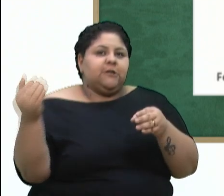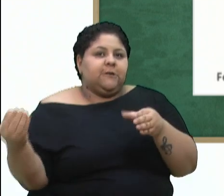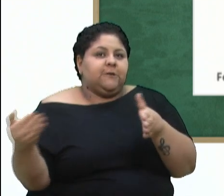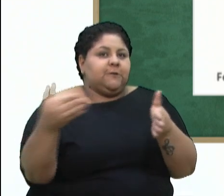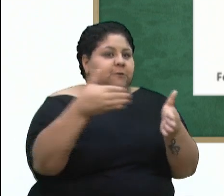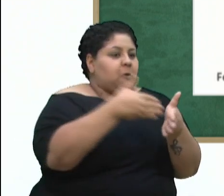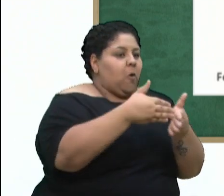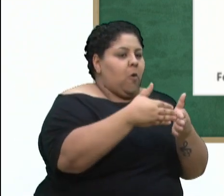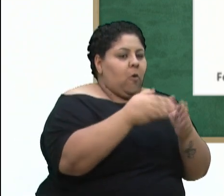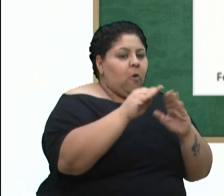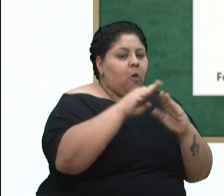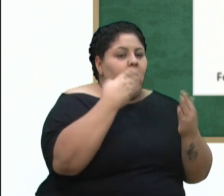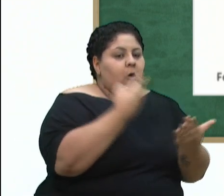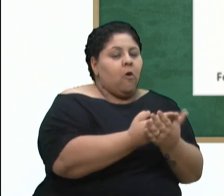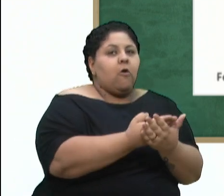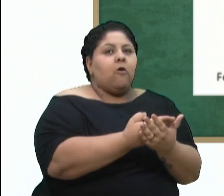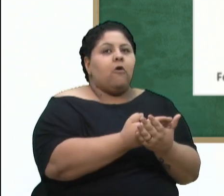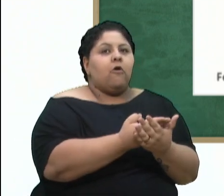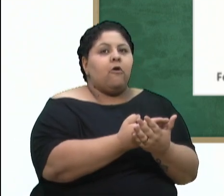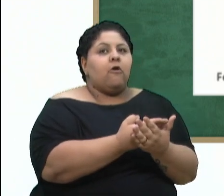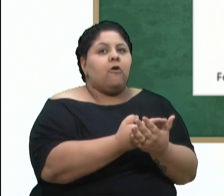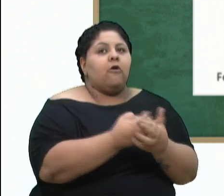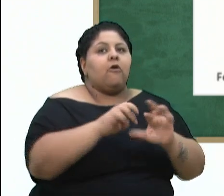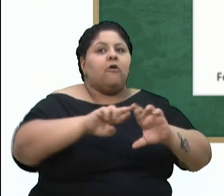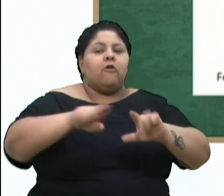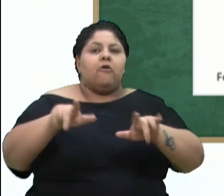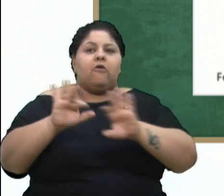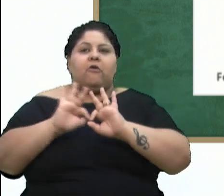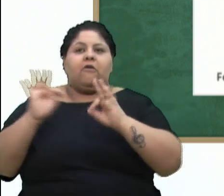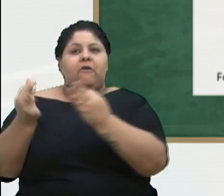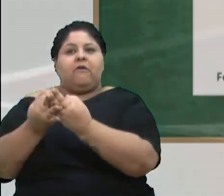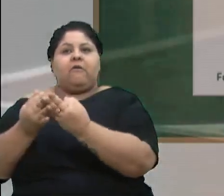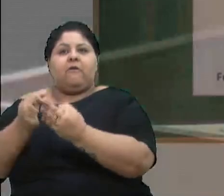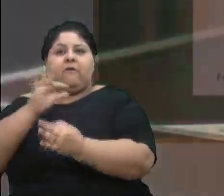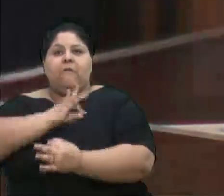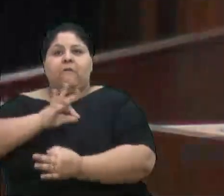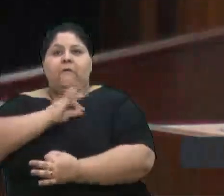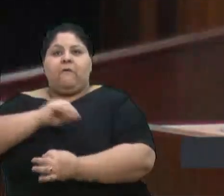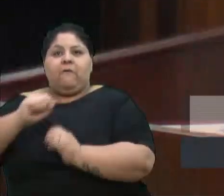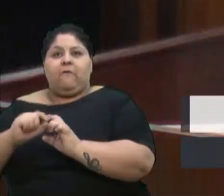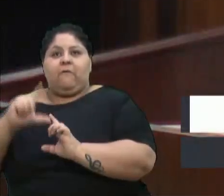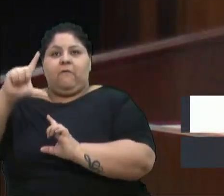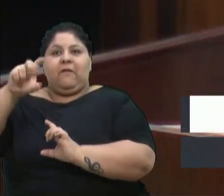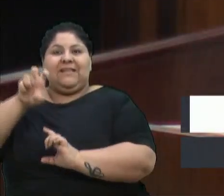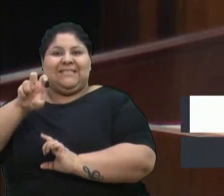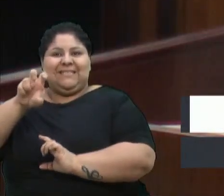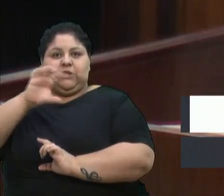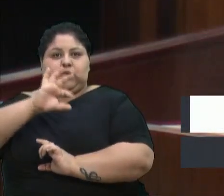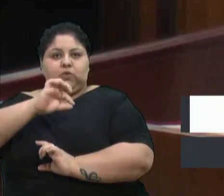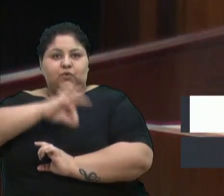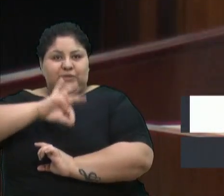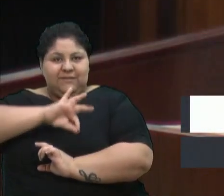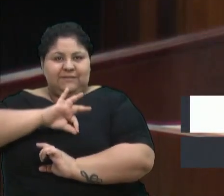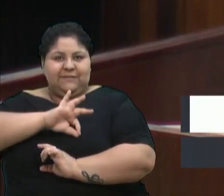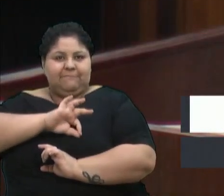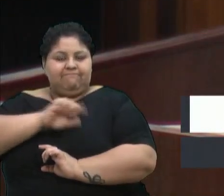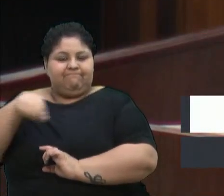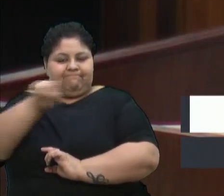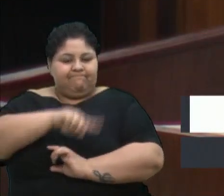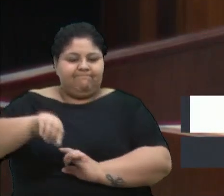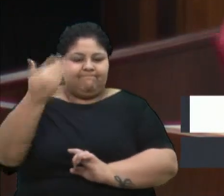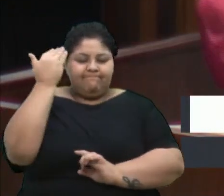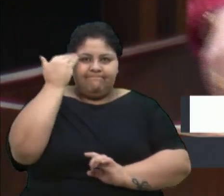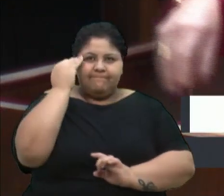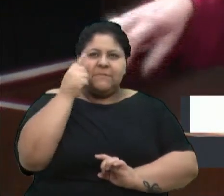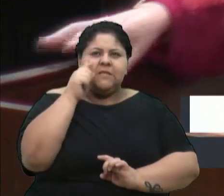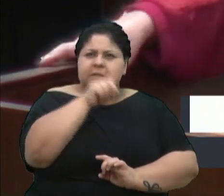da escola do que as famílias com renda acima de 5 salários mínimos. Então, a gente vê que o